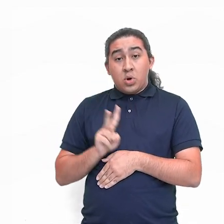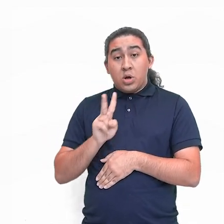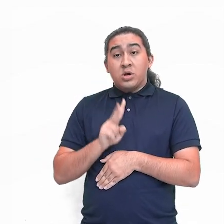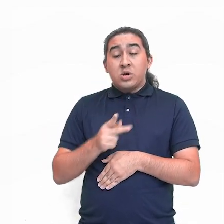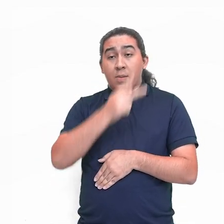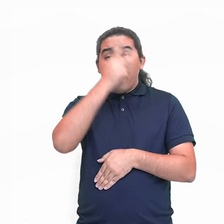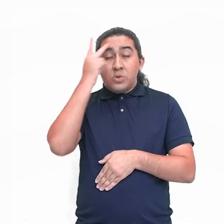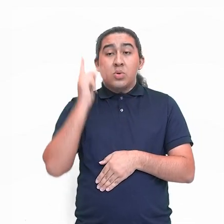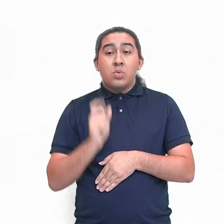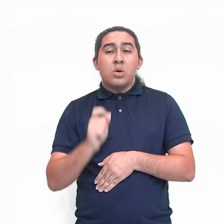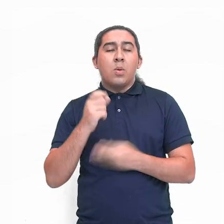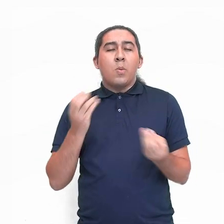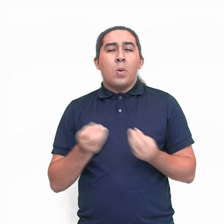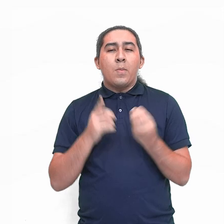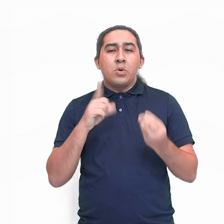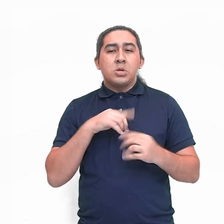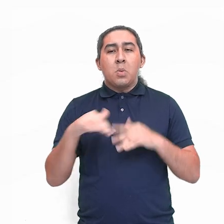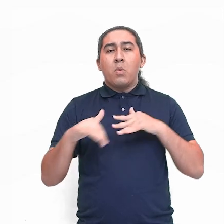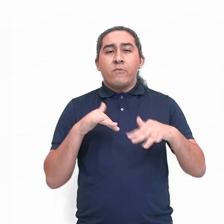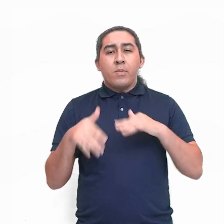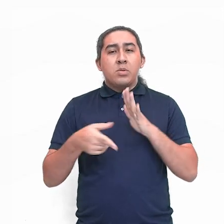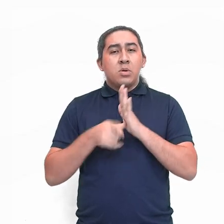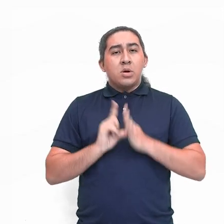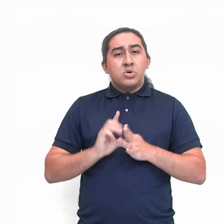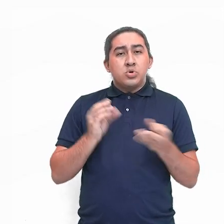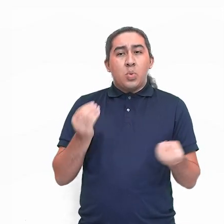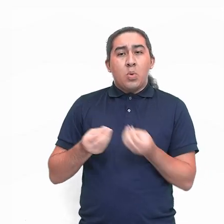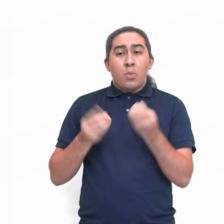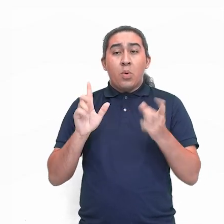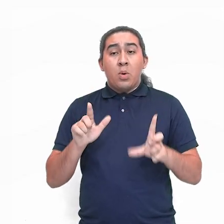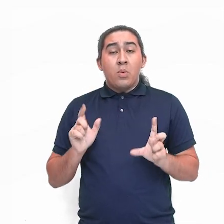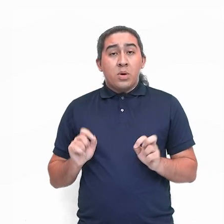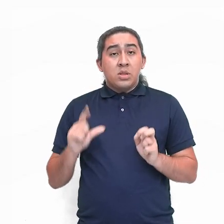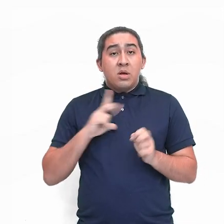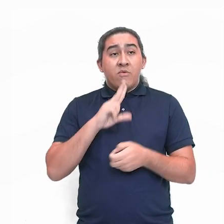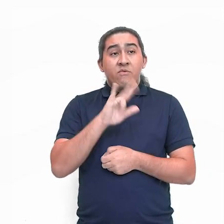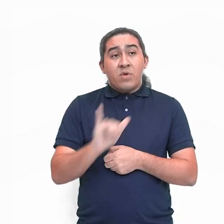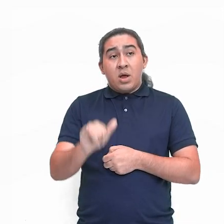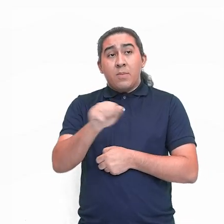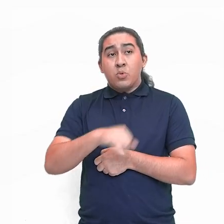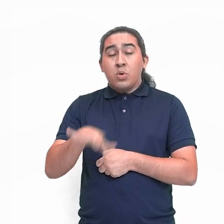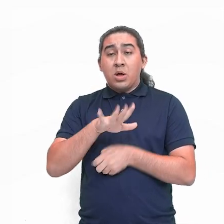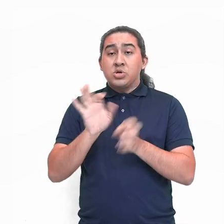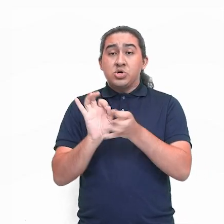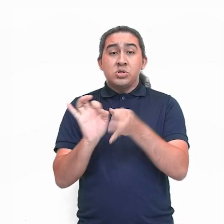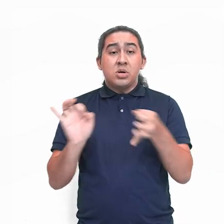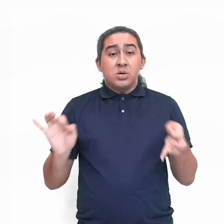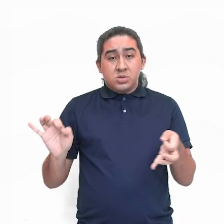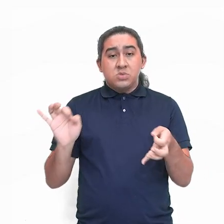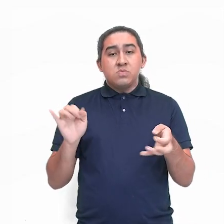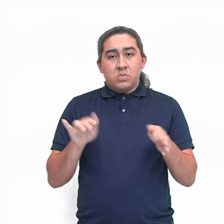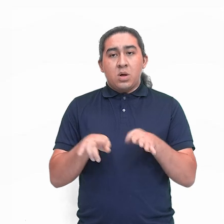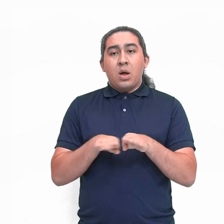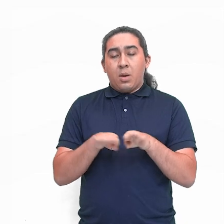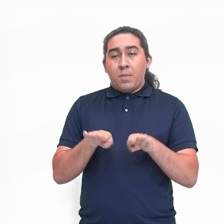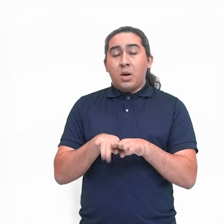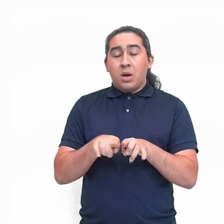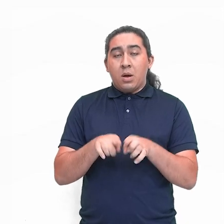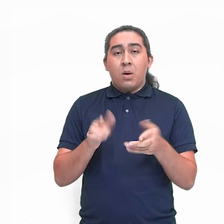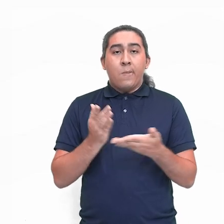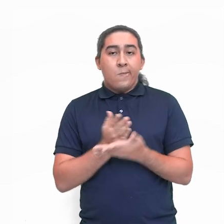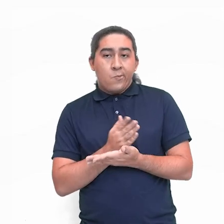pessoas, como que elas se locomoviam, como que elas iam para lugares mais distantes, muitas vezes utilizando